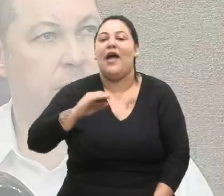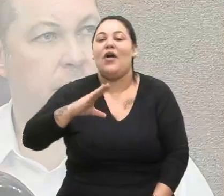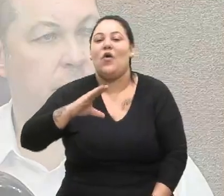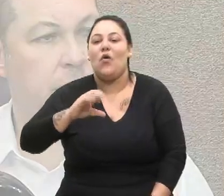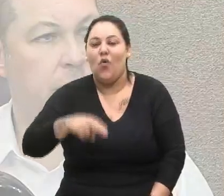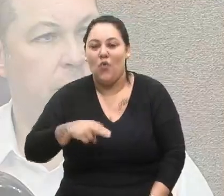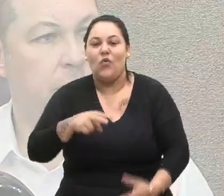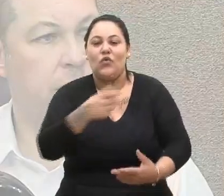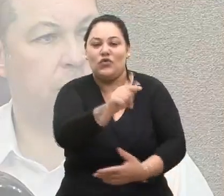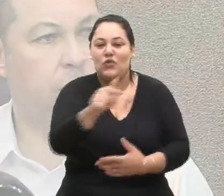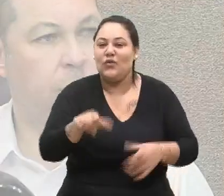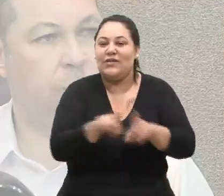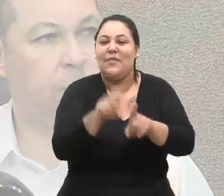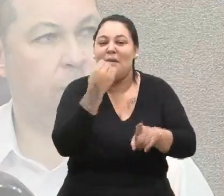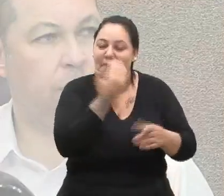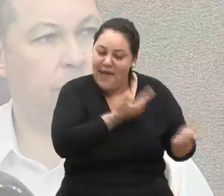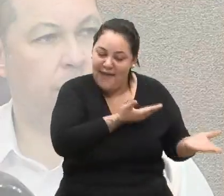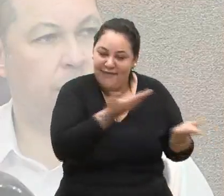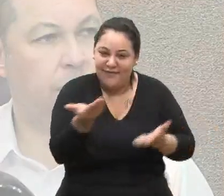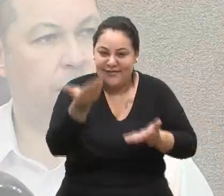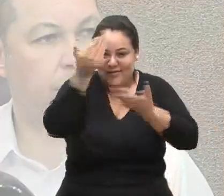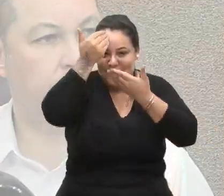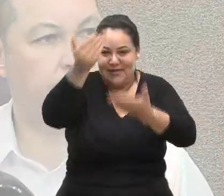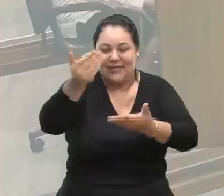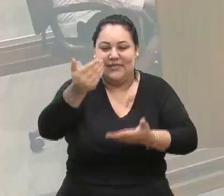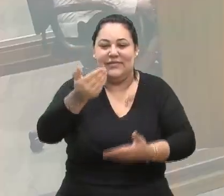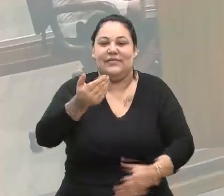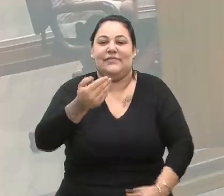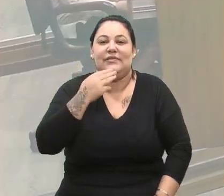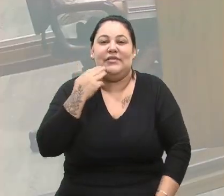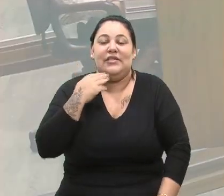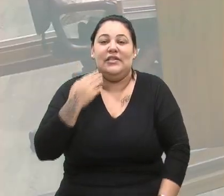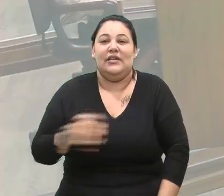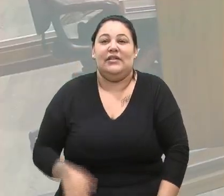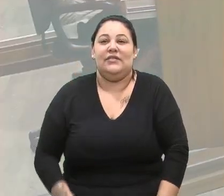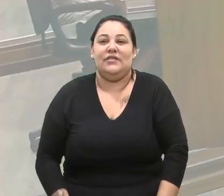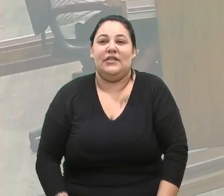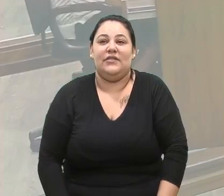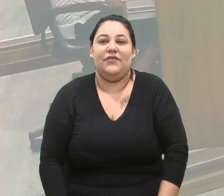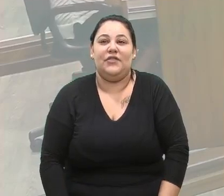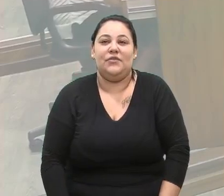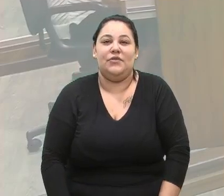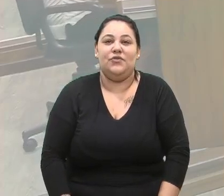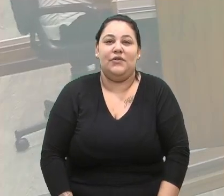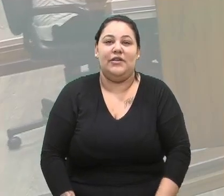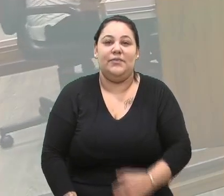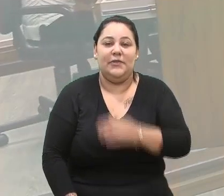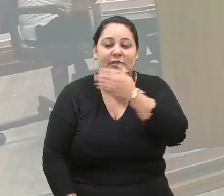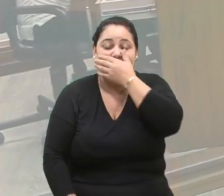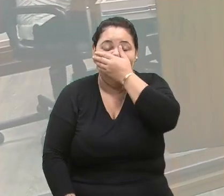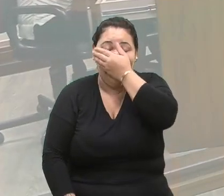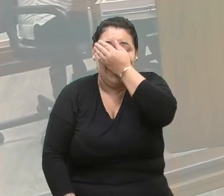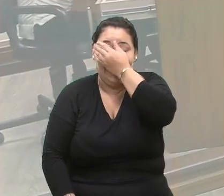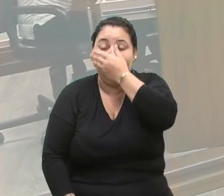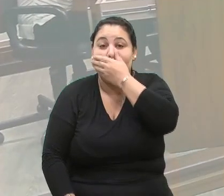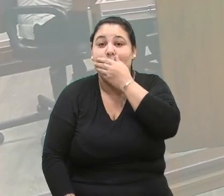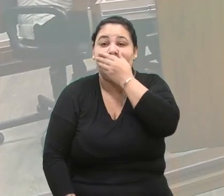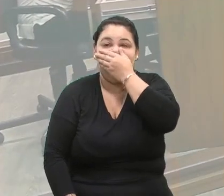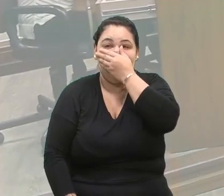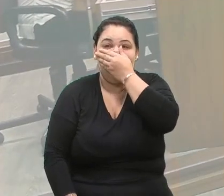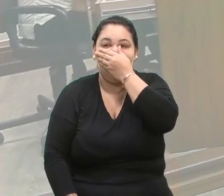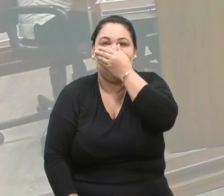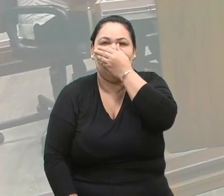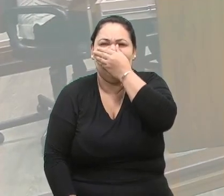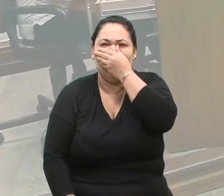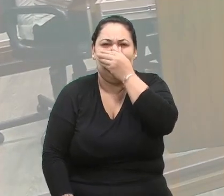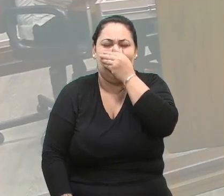Então, sejam muito bem-vindos. Obrigado, senhora presidente. Com a palavra, vereador Maurício Scalco. Bom